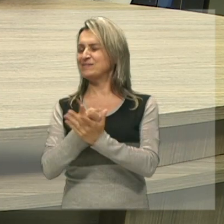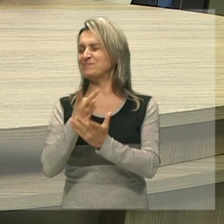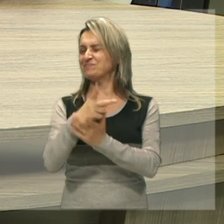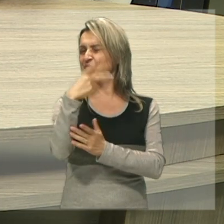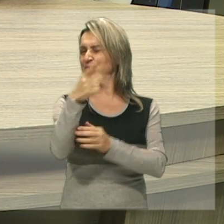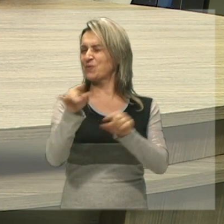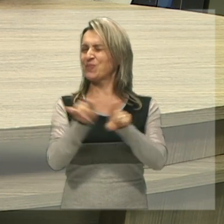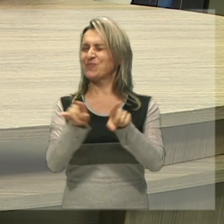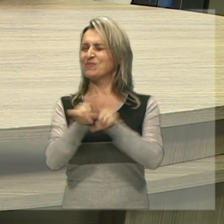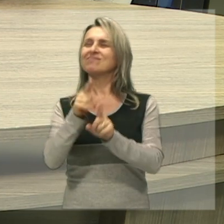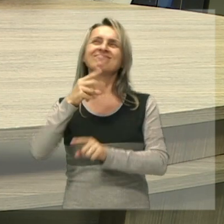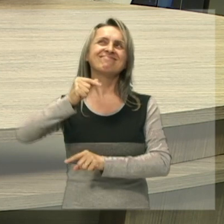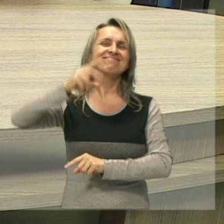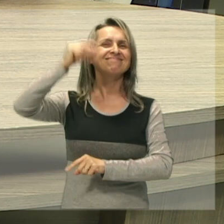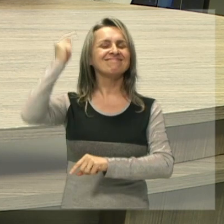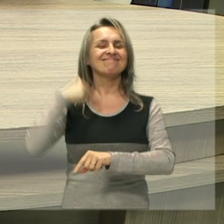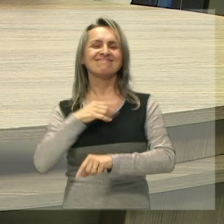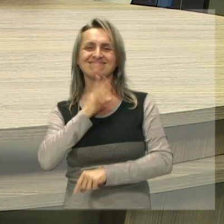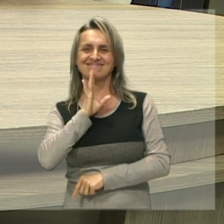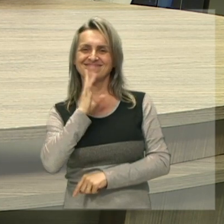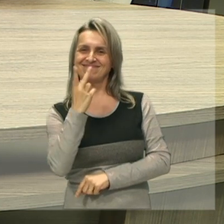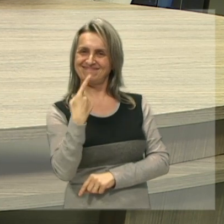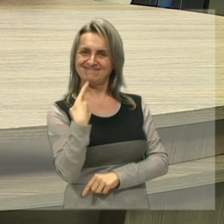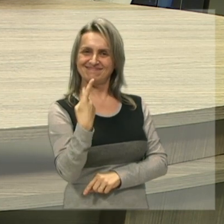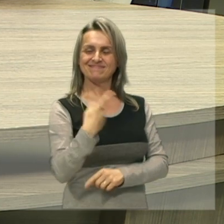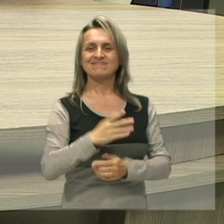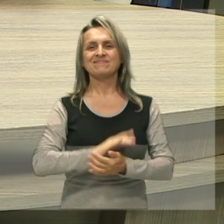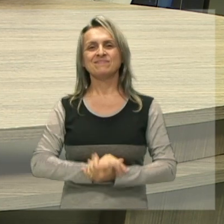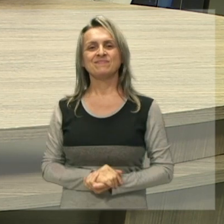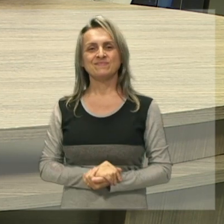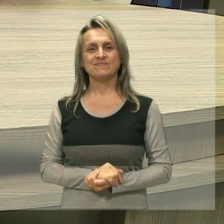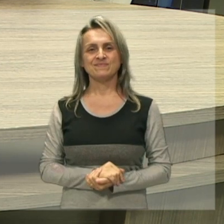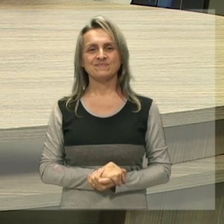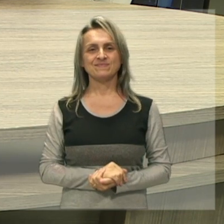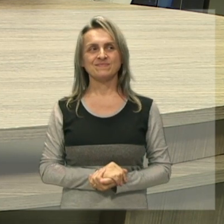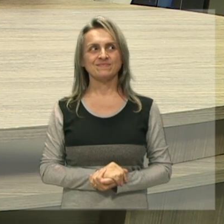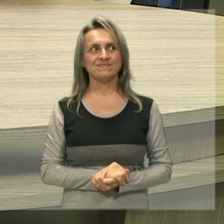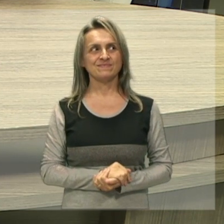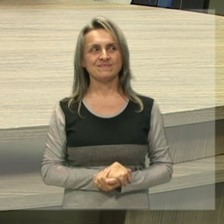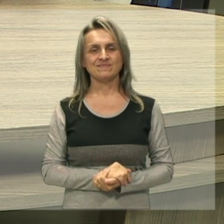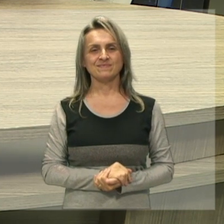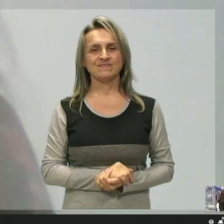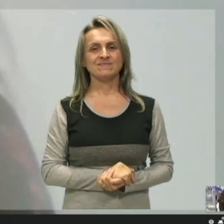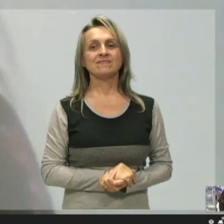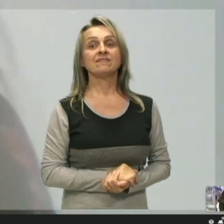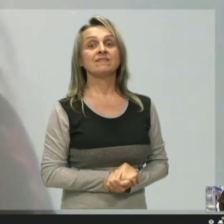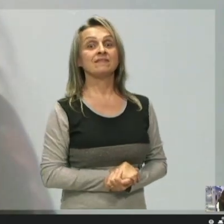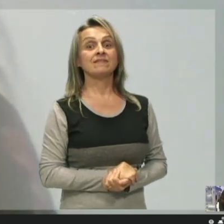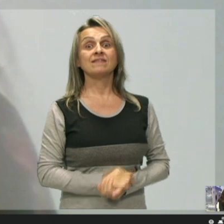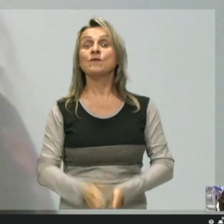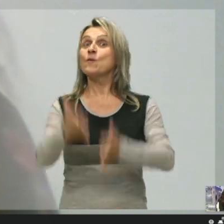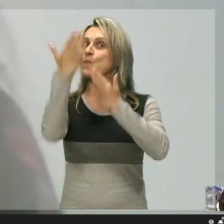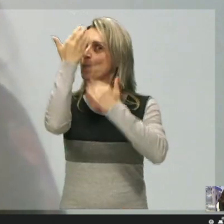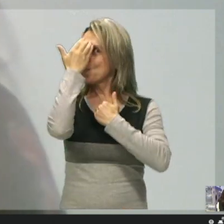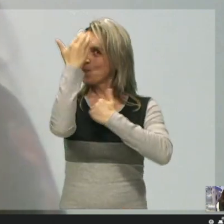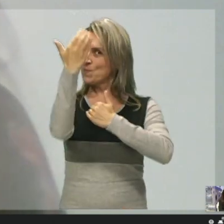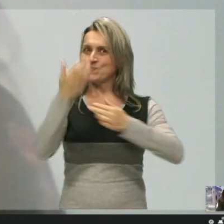gente se conhece. Sim, obrigada pelo convite e sempre pela oportunidade, né? Findar minha